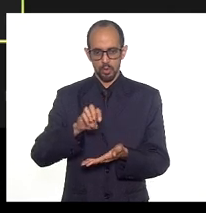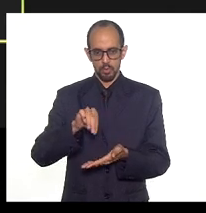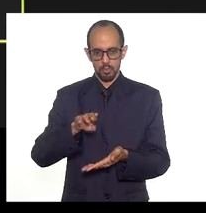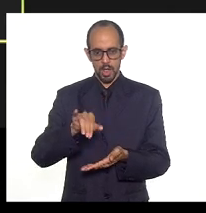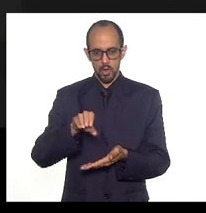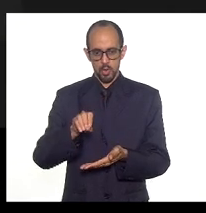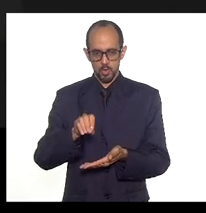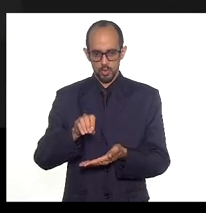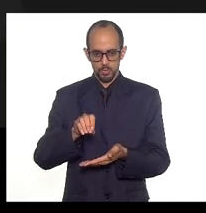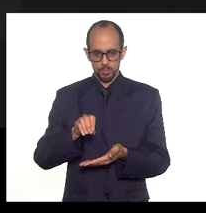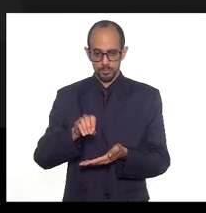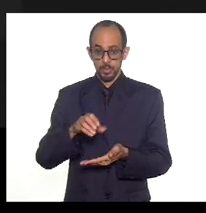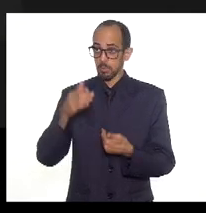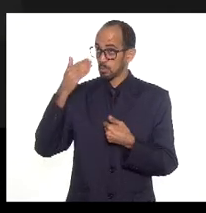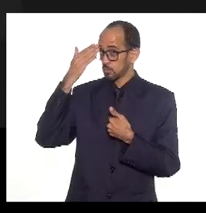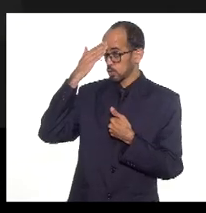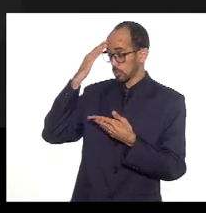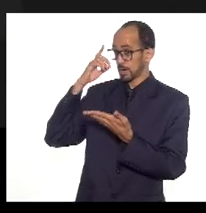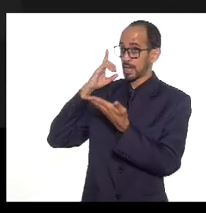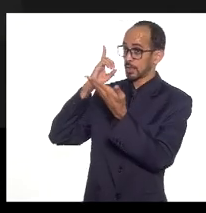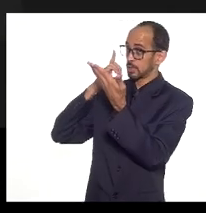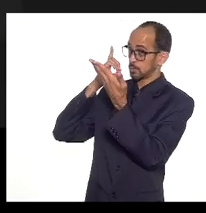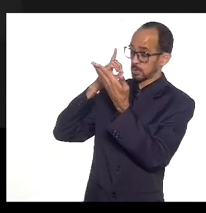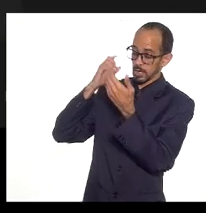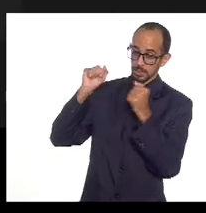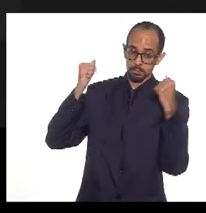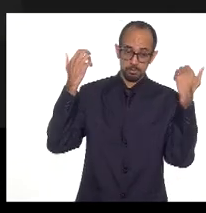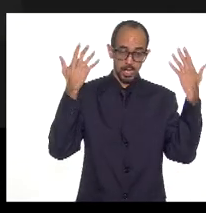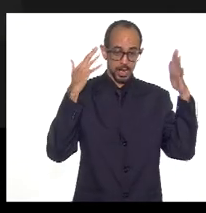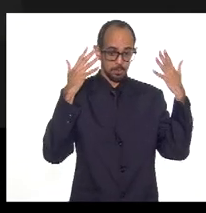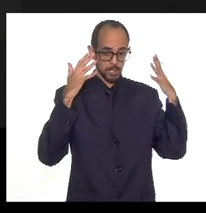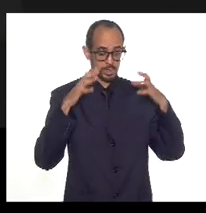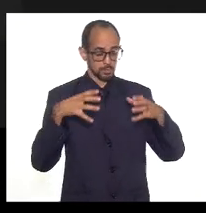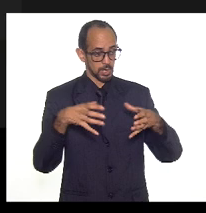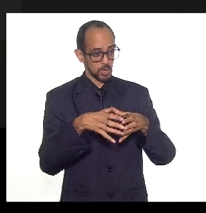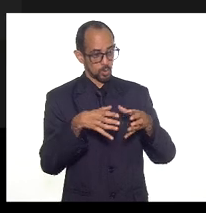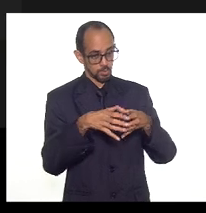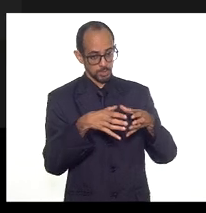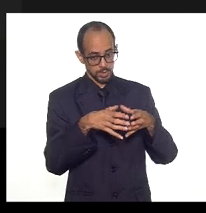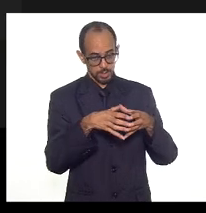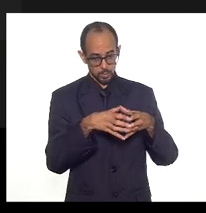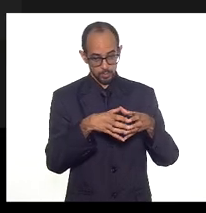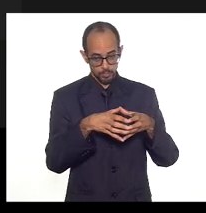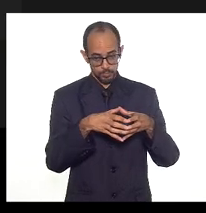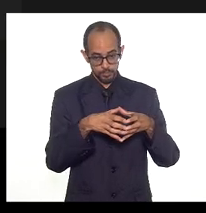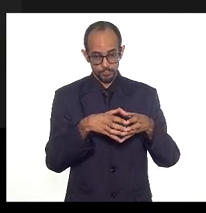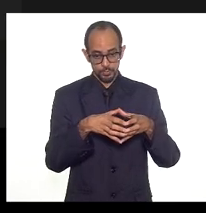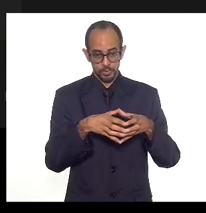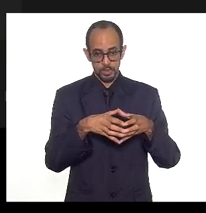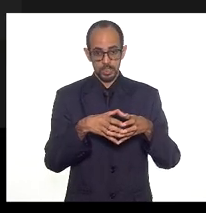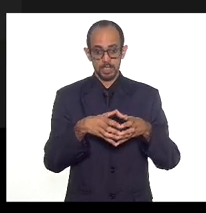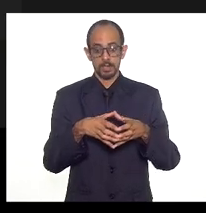por favor. Obrigado, deputada, parabenizar essa comissão, tem deputados tão bons.